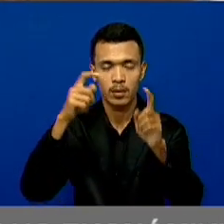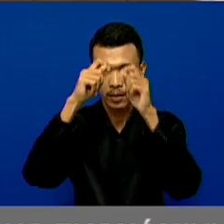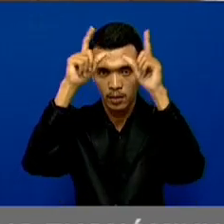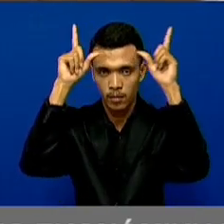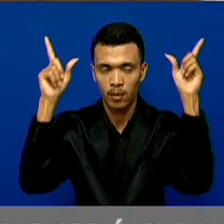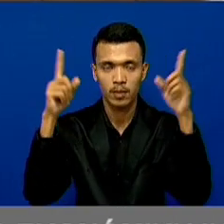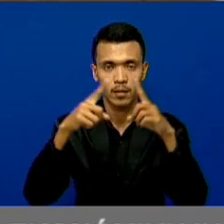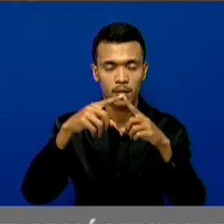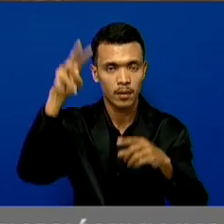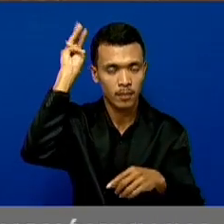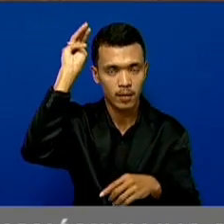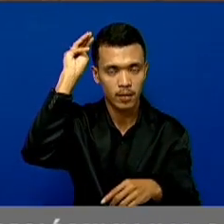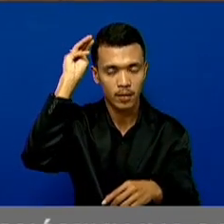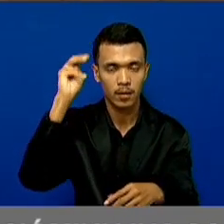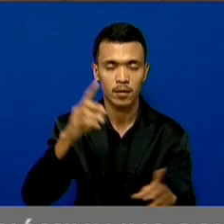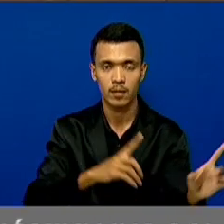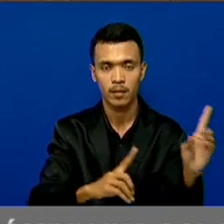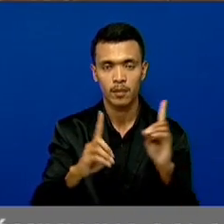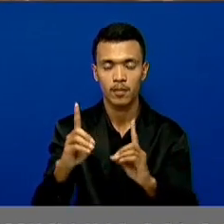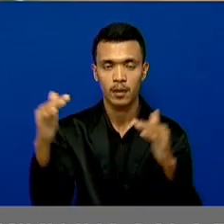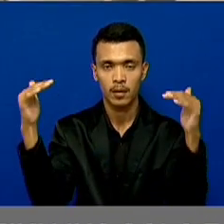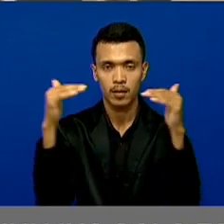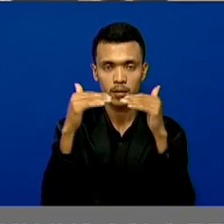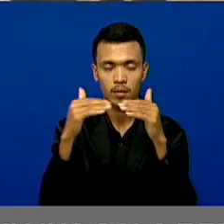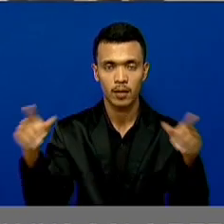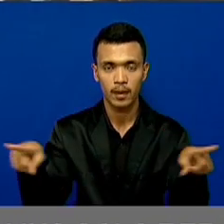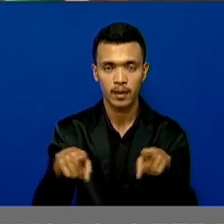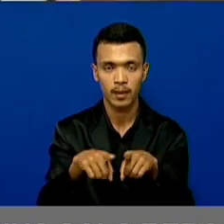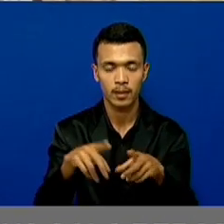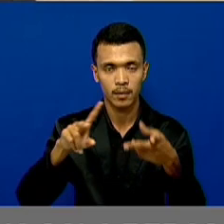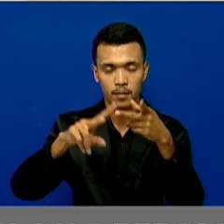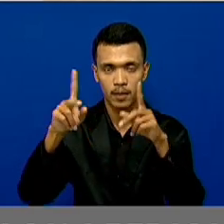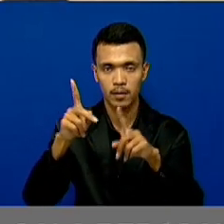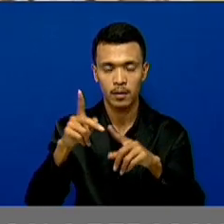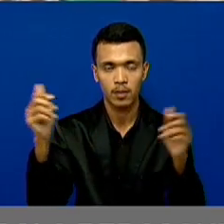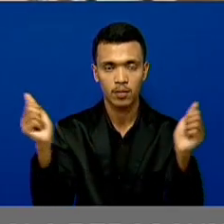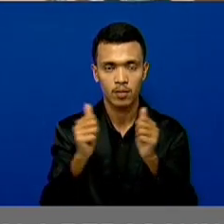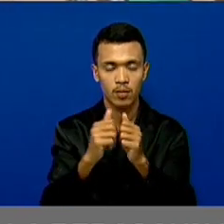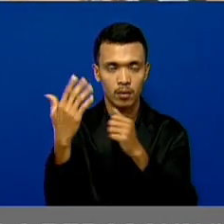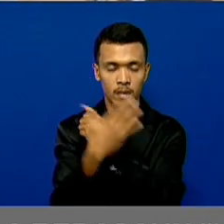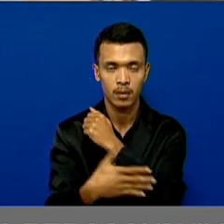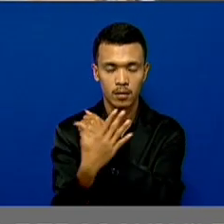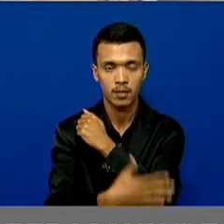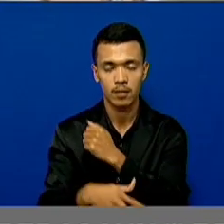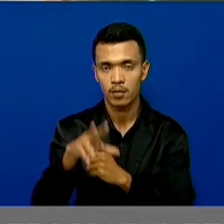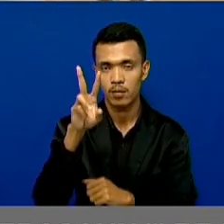ba Ministério relevante nebe realiza encontro no dar sinal amizade entre nação rua.